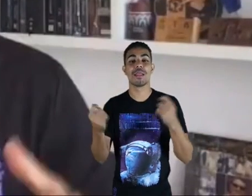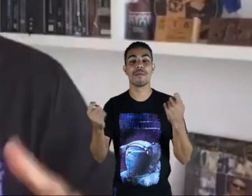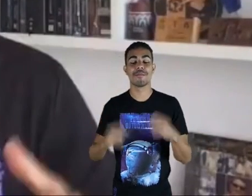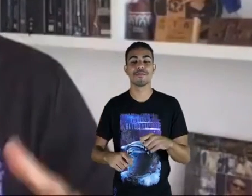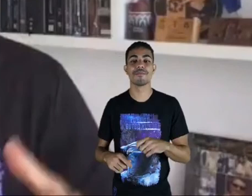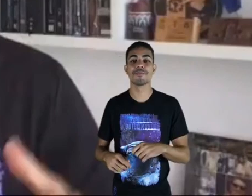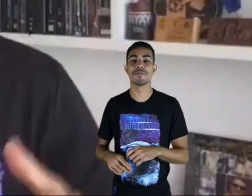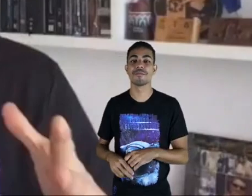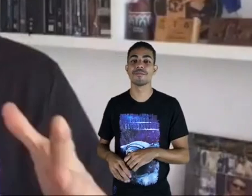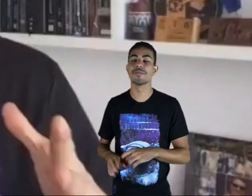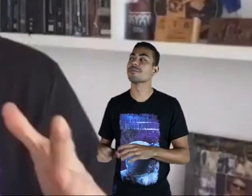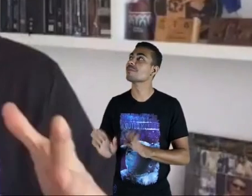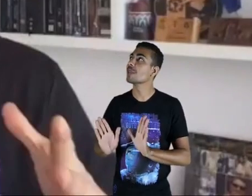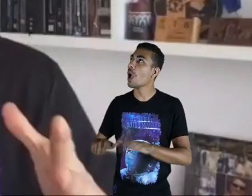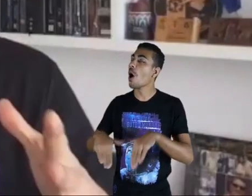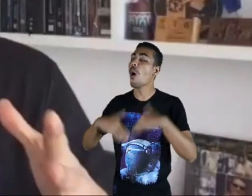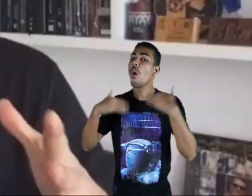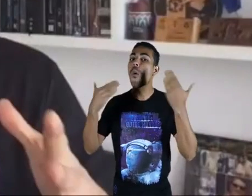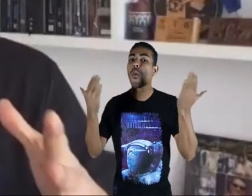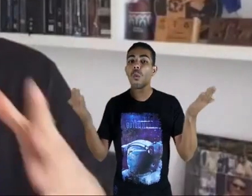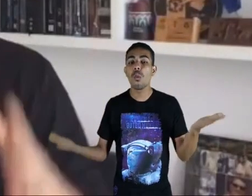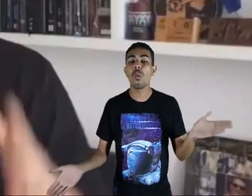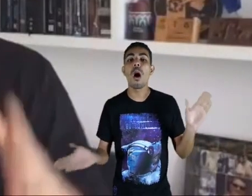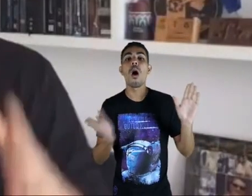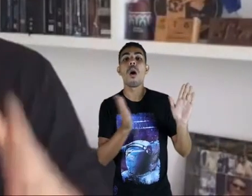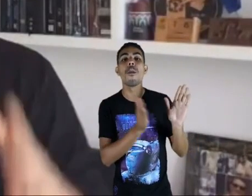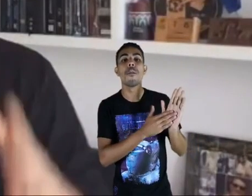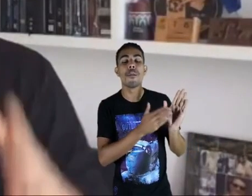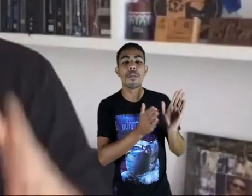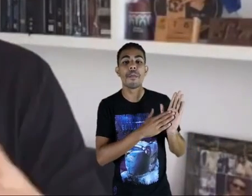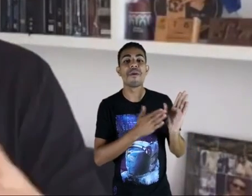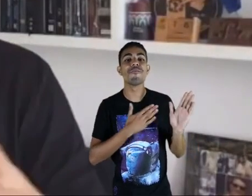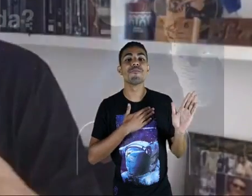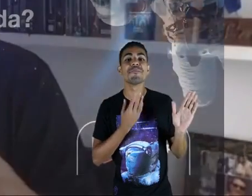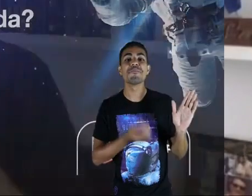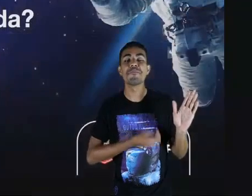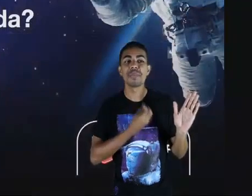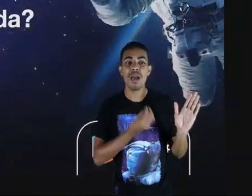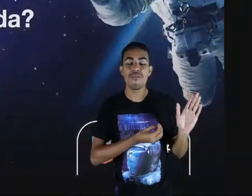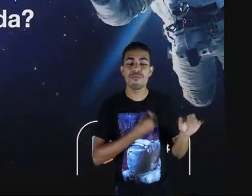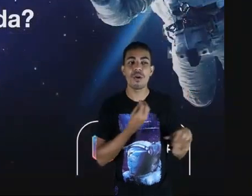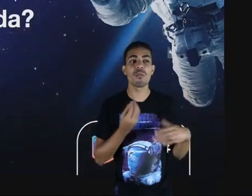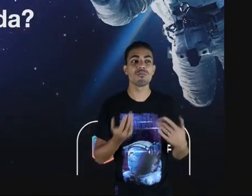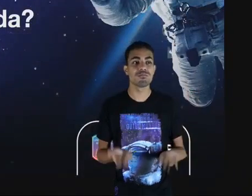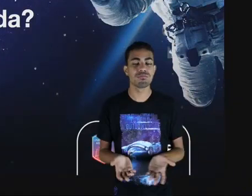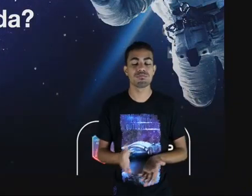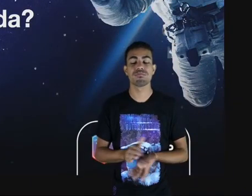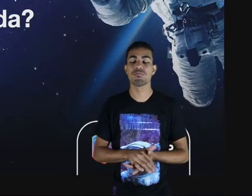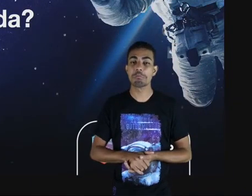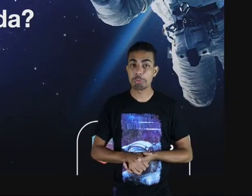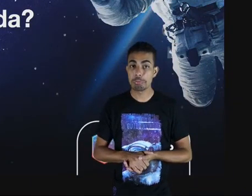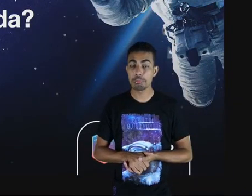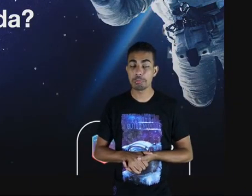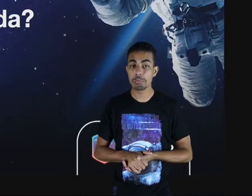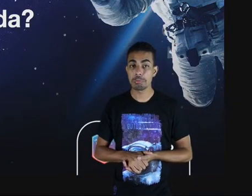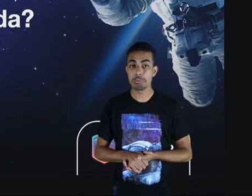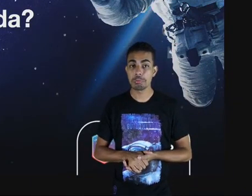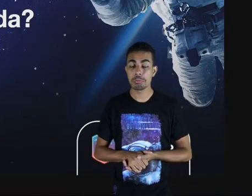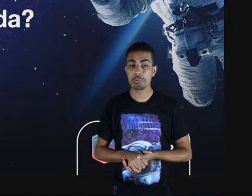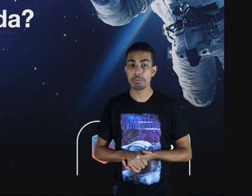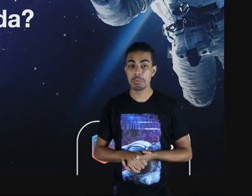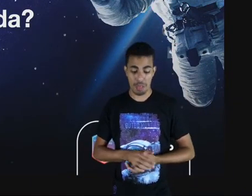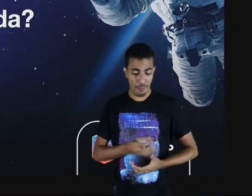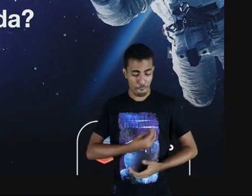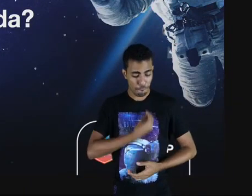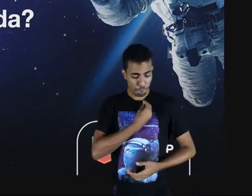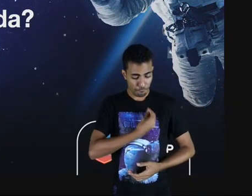foi: qual é o propósito de minha vida? Qual é o propósito de minha vida? Por que